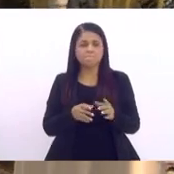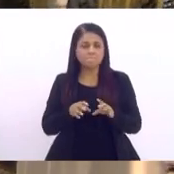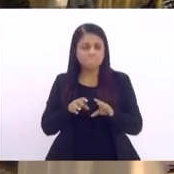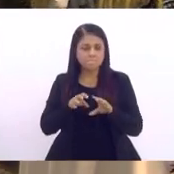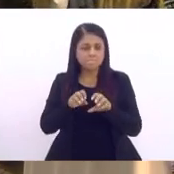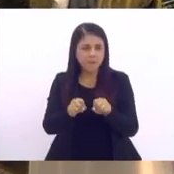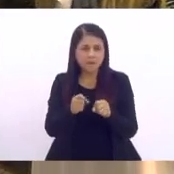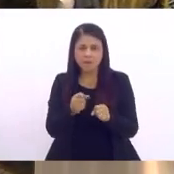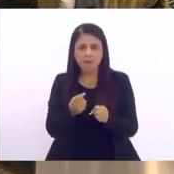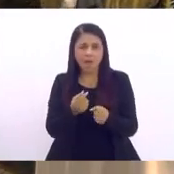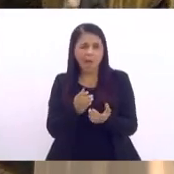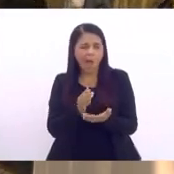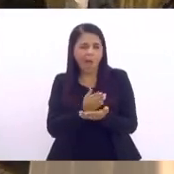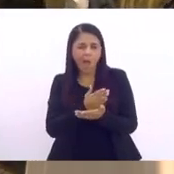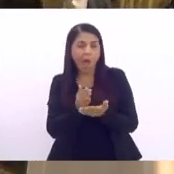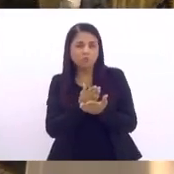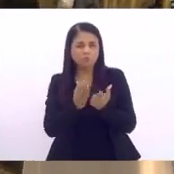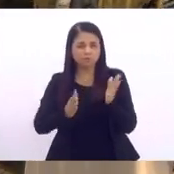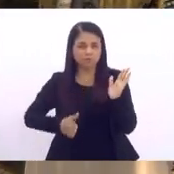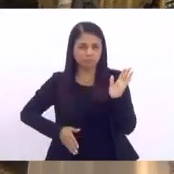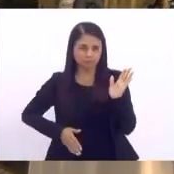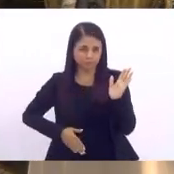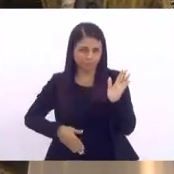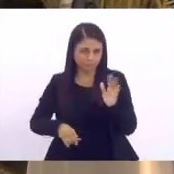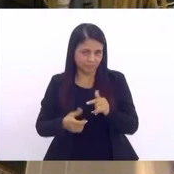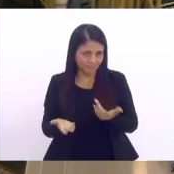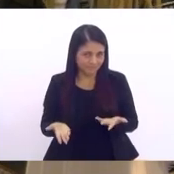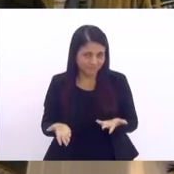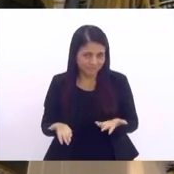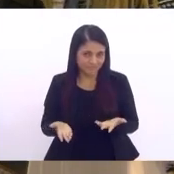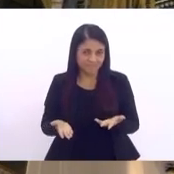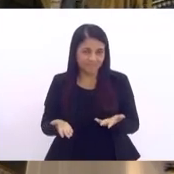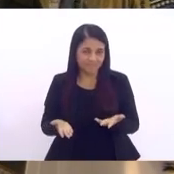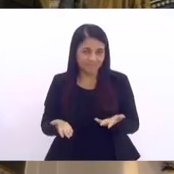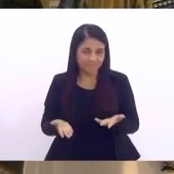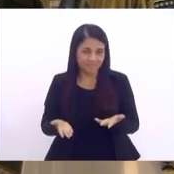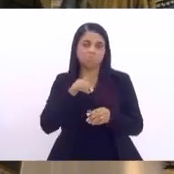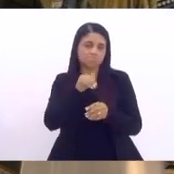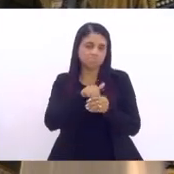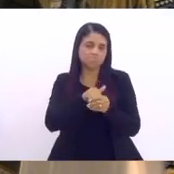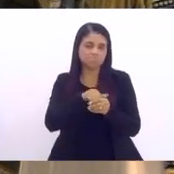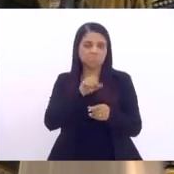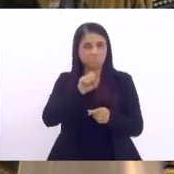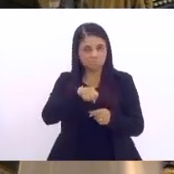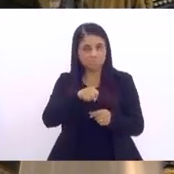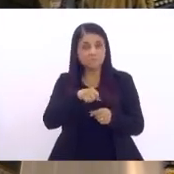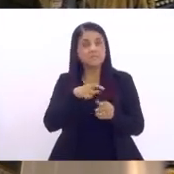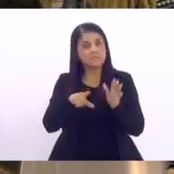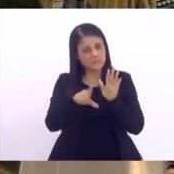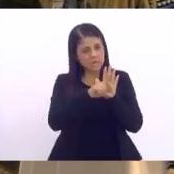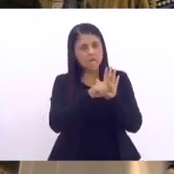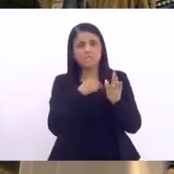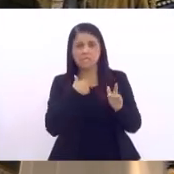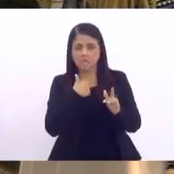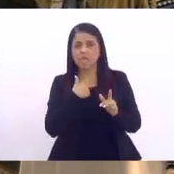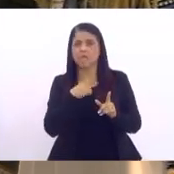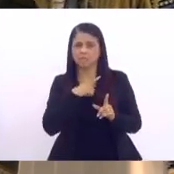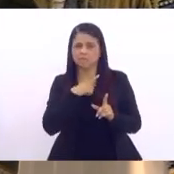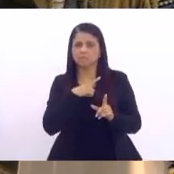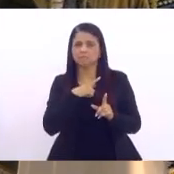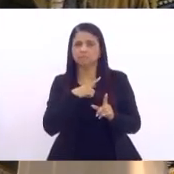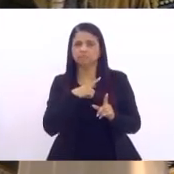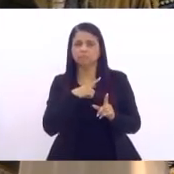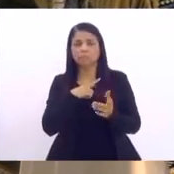que, sim, nós somos favoráveis a isso, temos lei, podemos fazer um cumpra-se com os